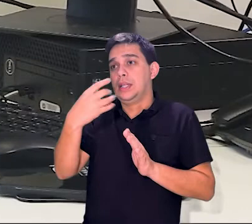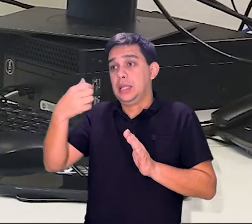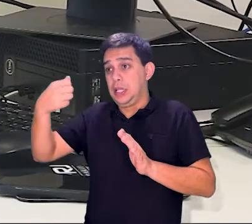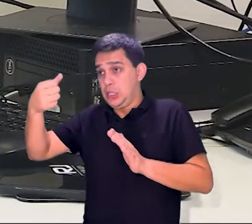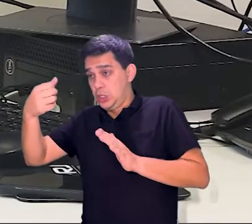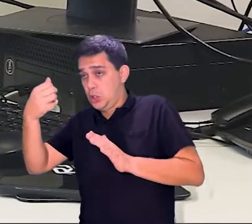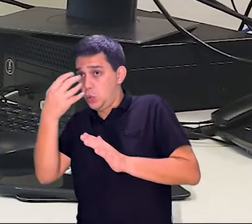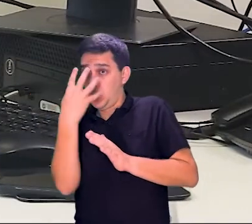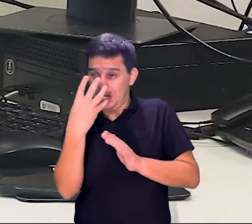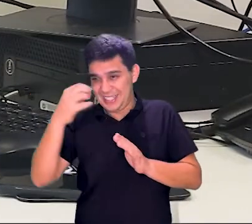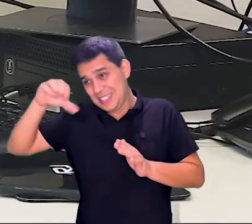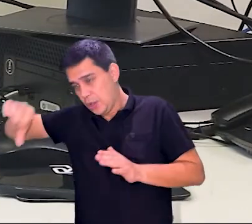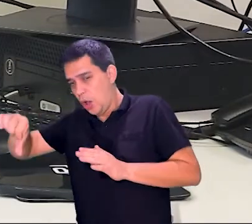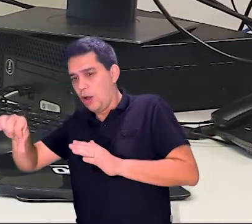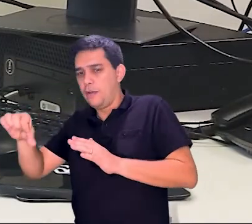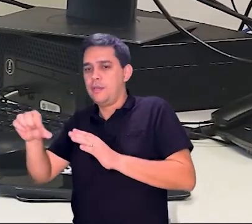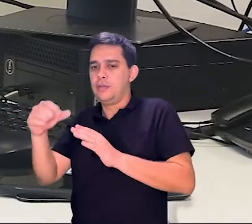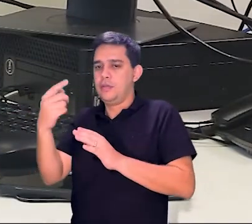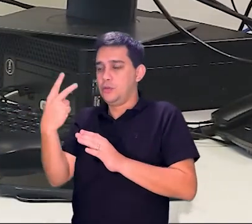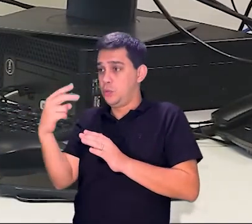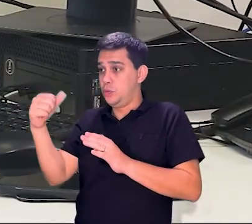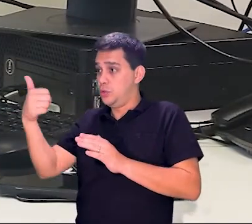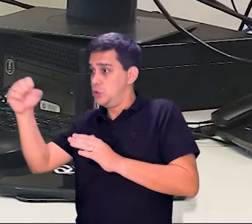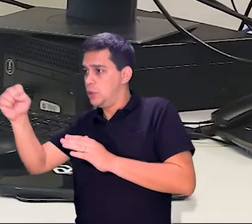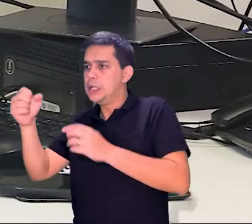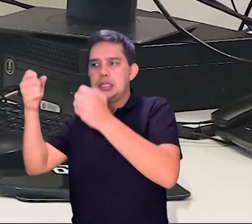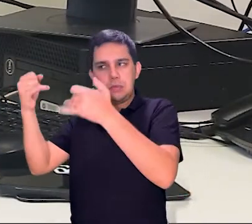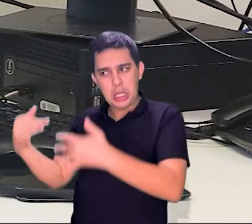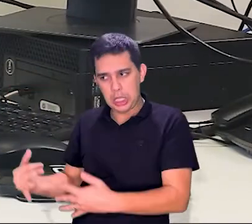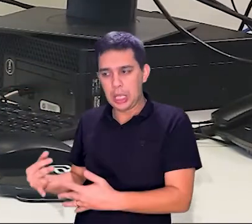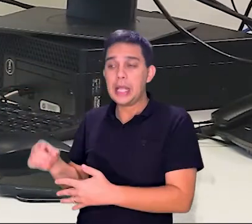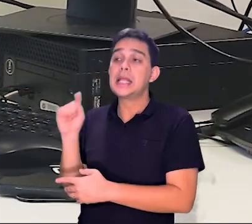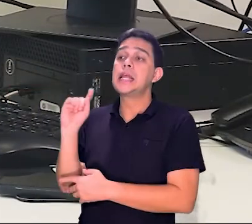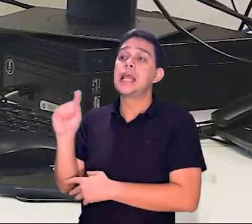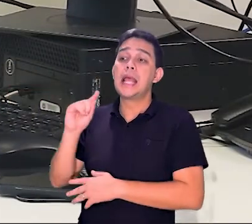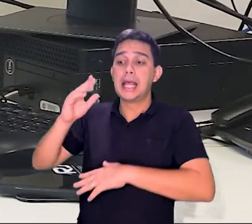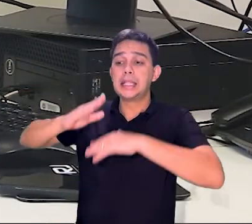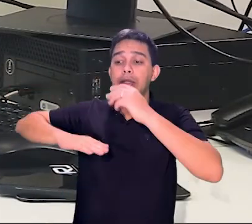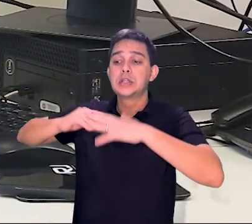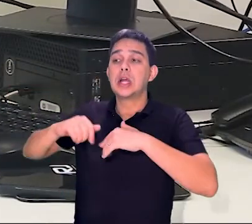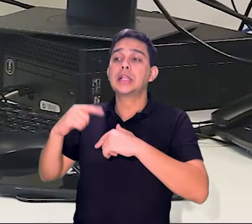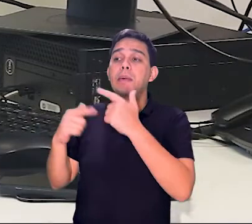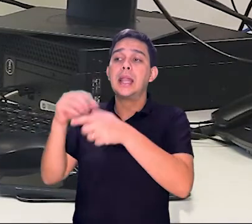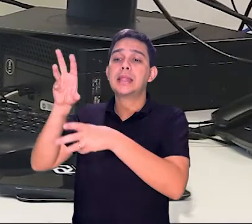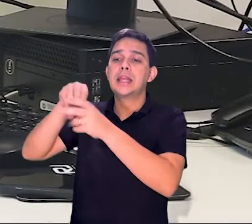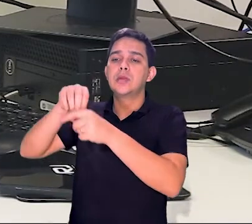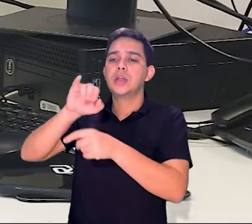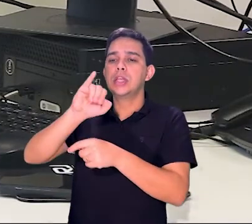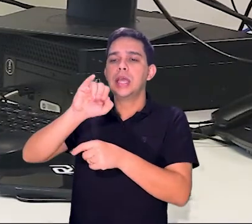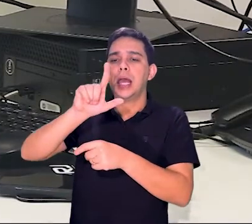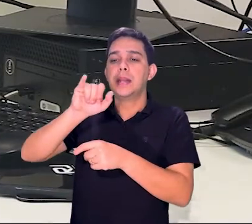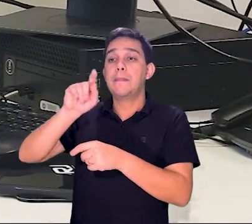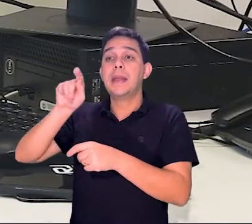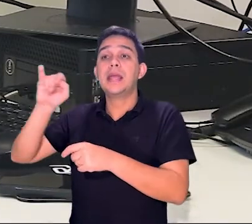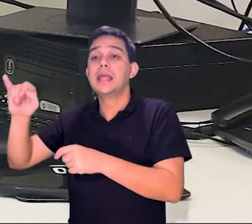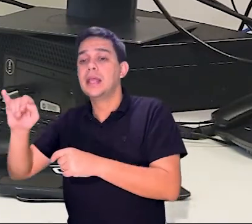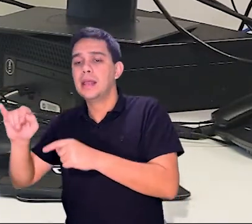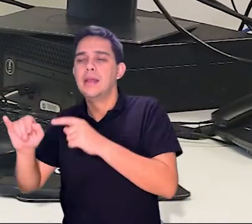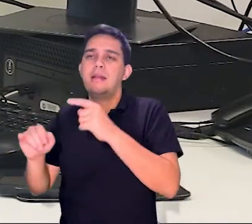diz quais os profissionais que devem atuar dentro de uma ILPI, né? Nós temos